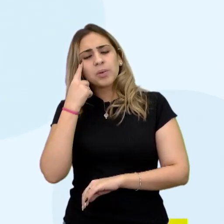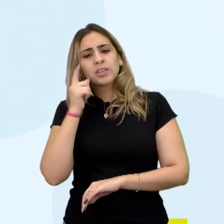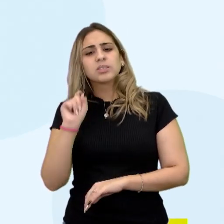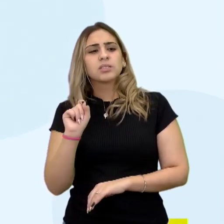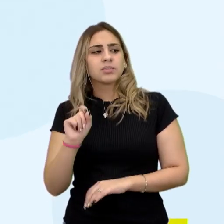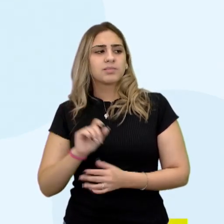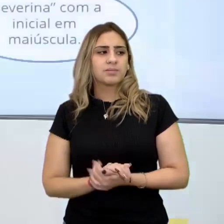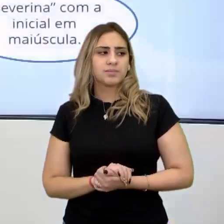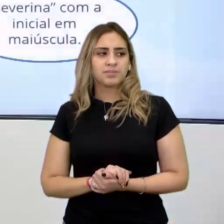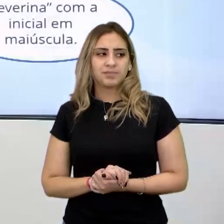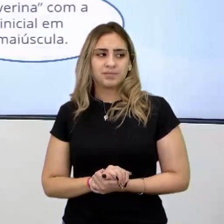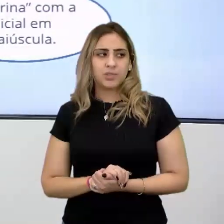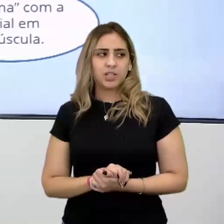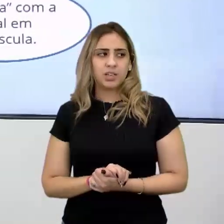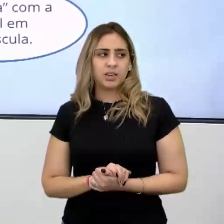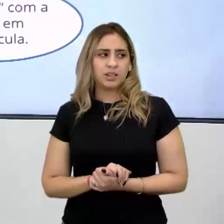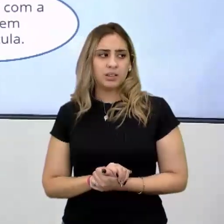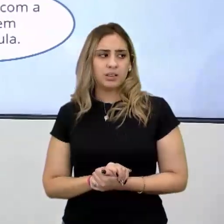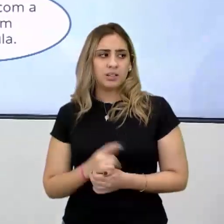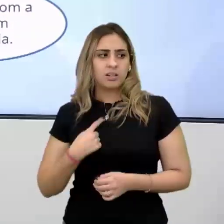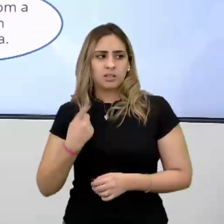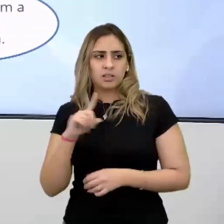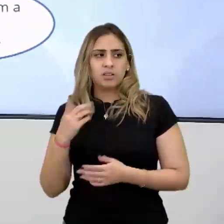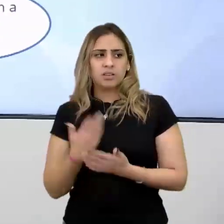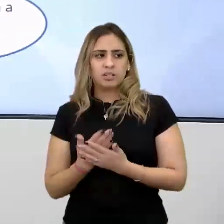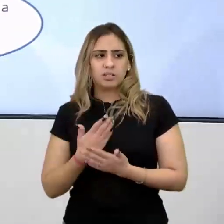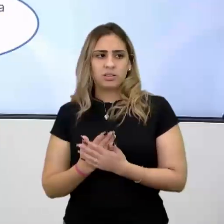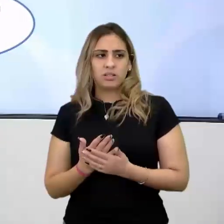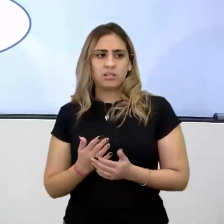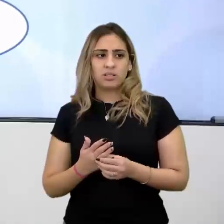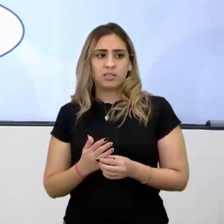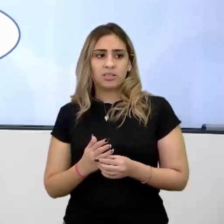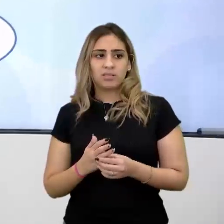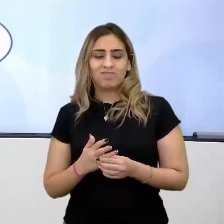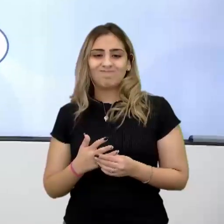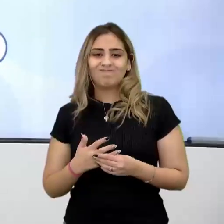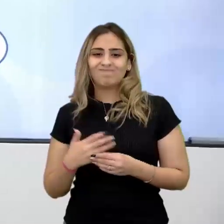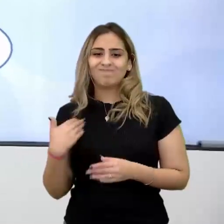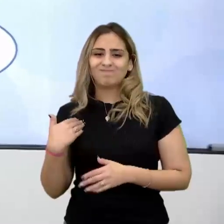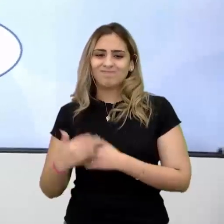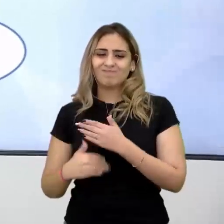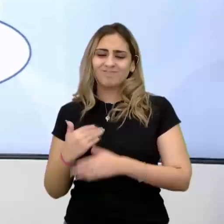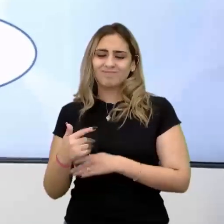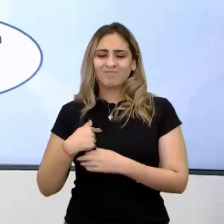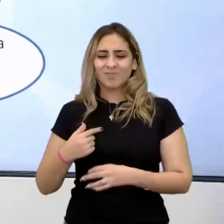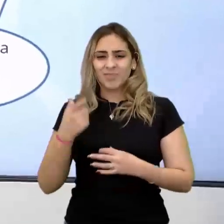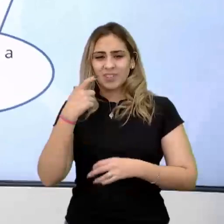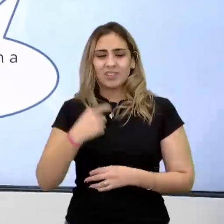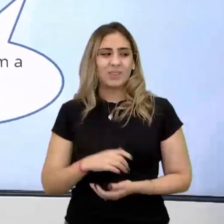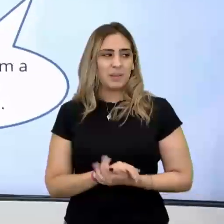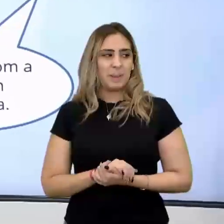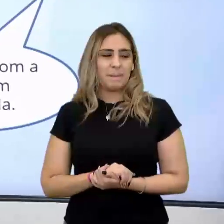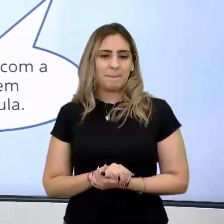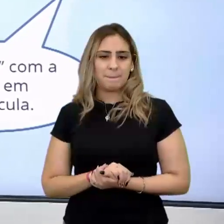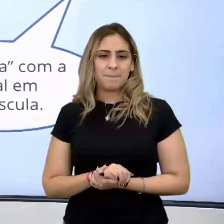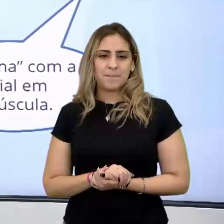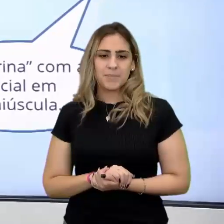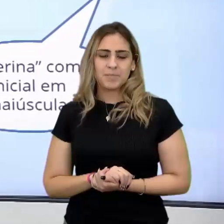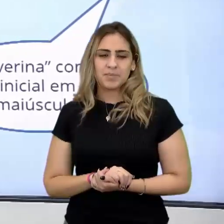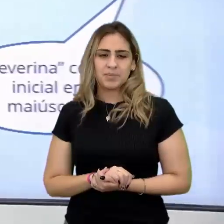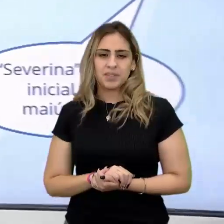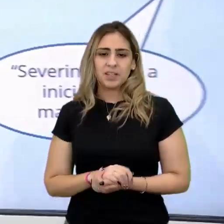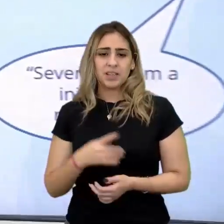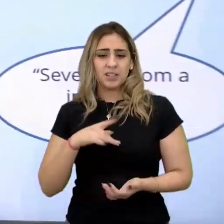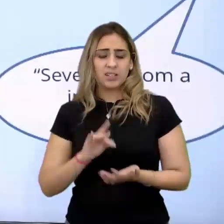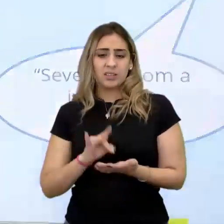Porque bota para mim. Na última aula, eu fiquei um pouquinho enraivecido comigo mesmo, porque eu não parei para olhar